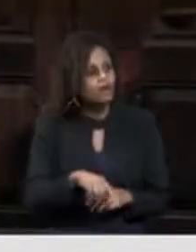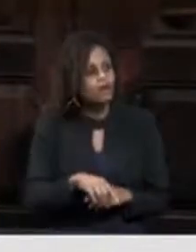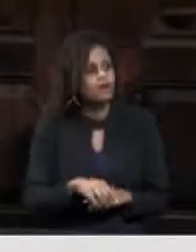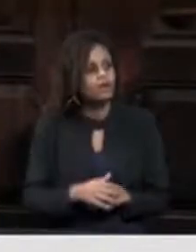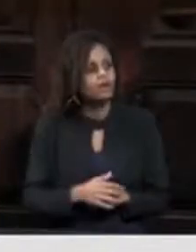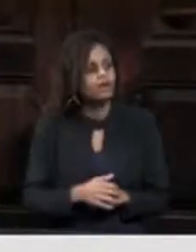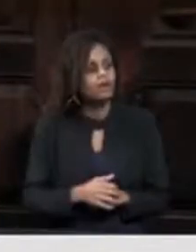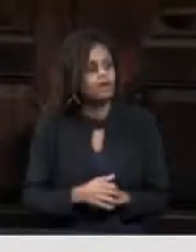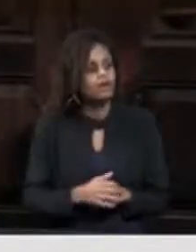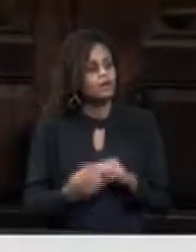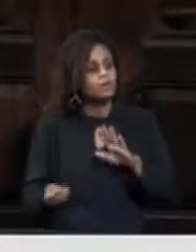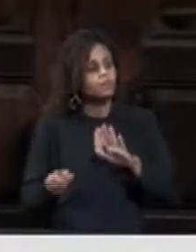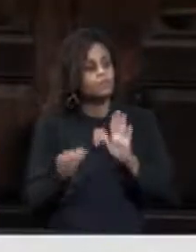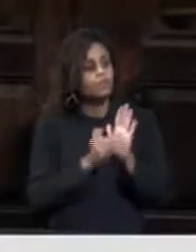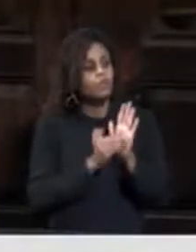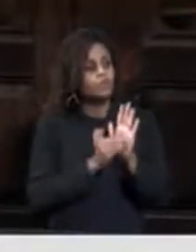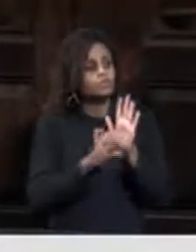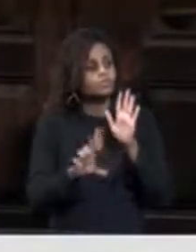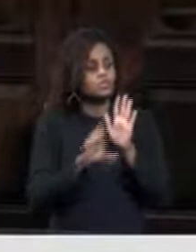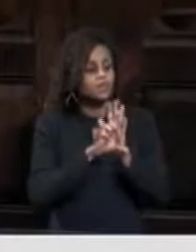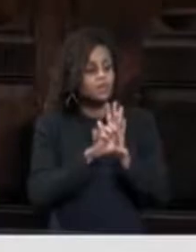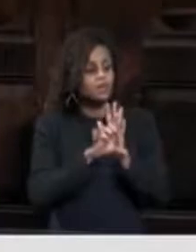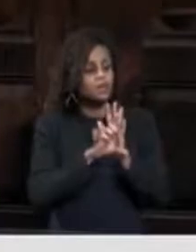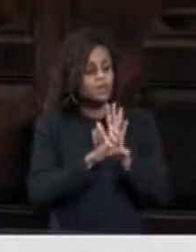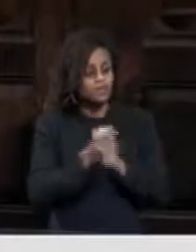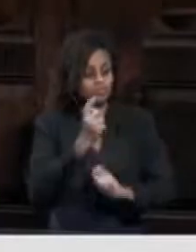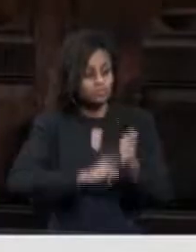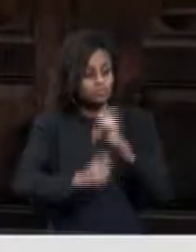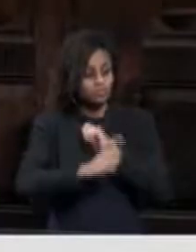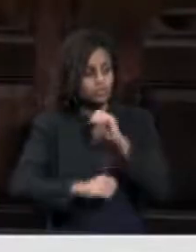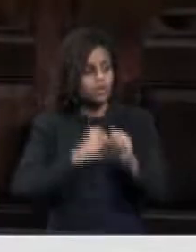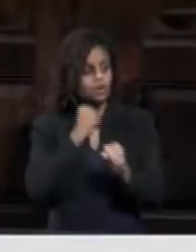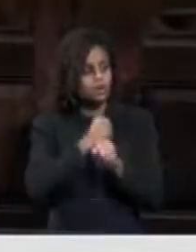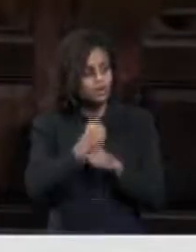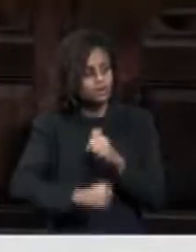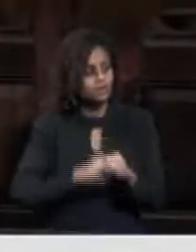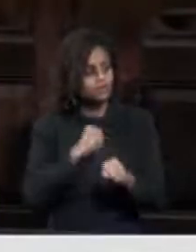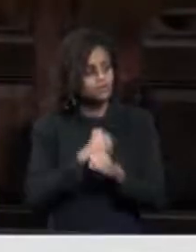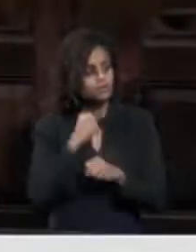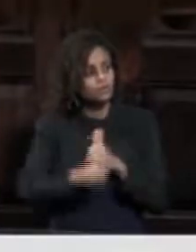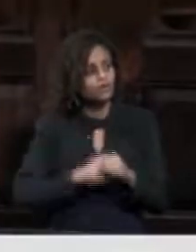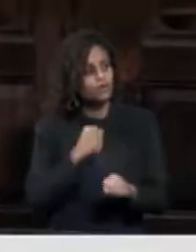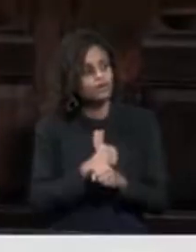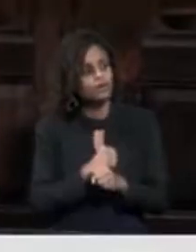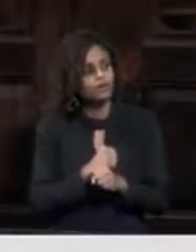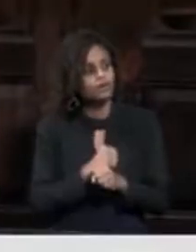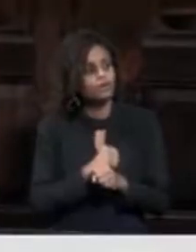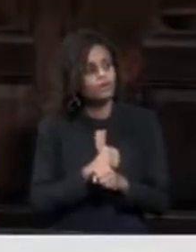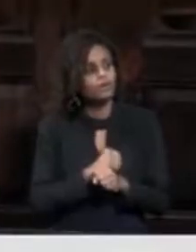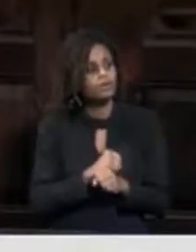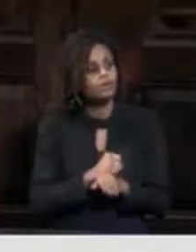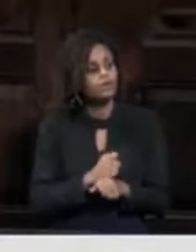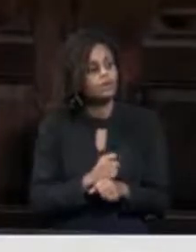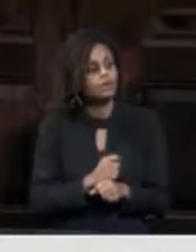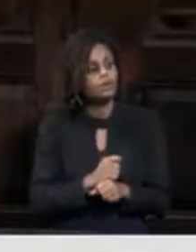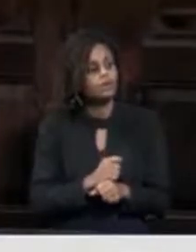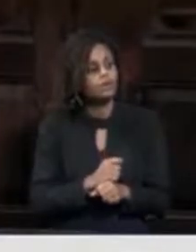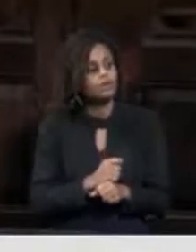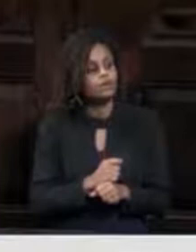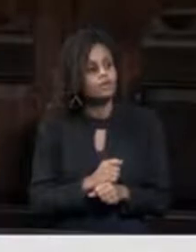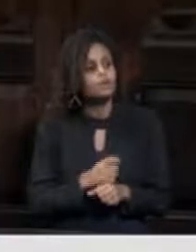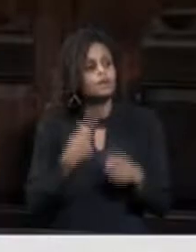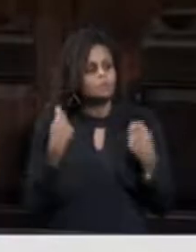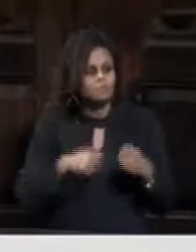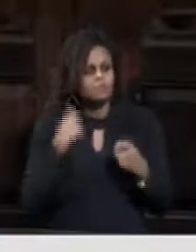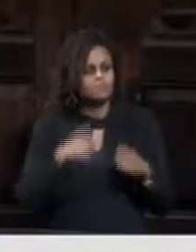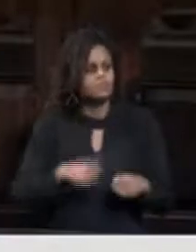passa a constar na lei orçamentária anual a exigência da